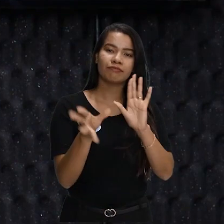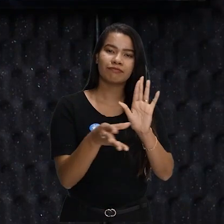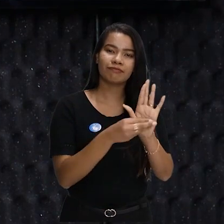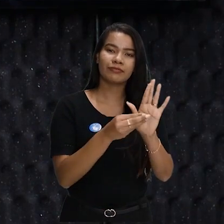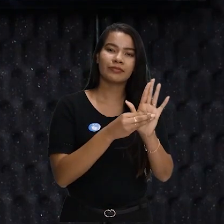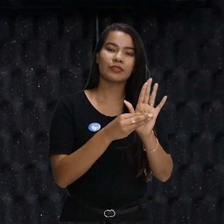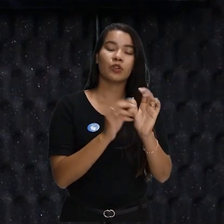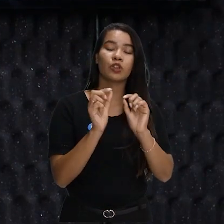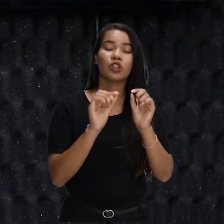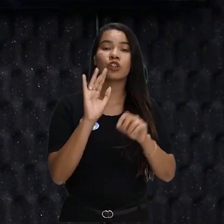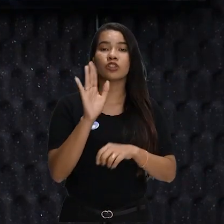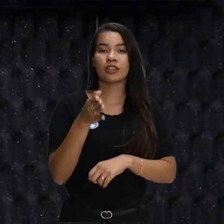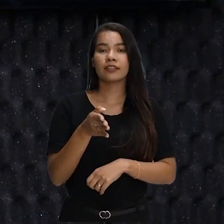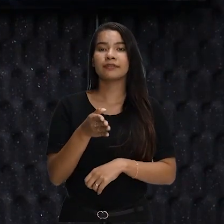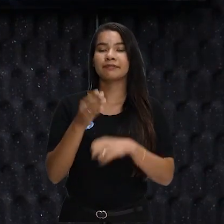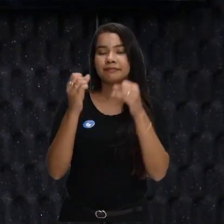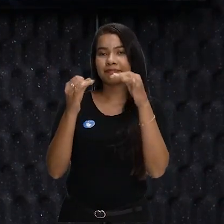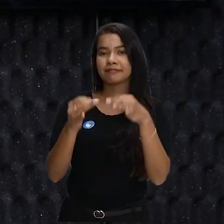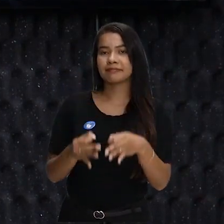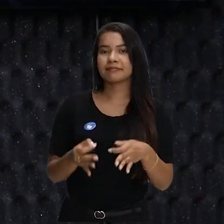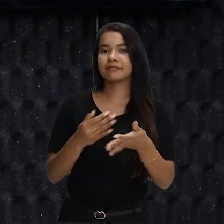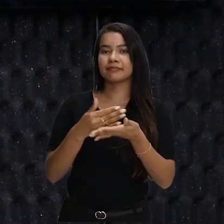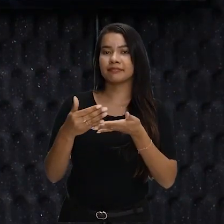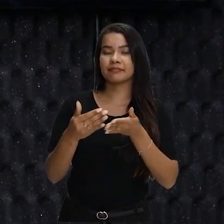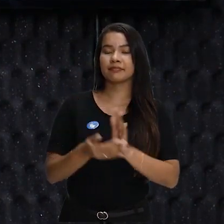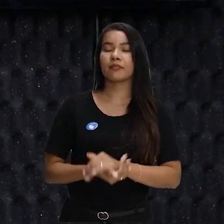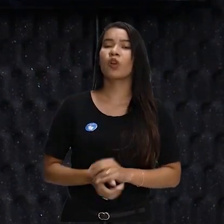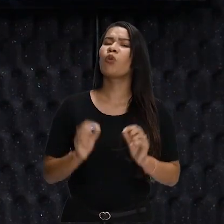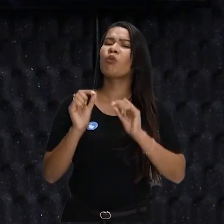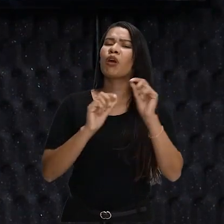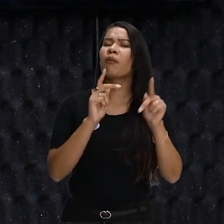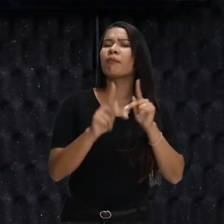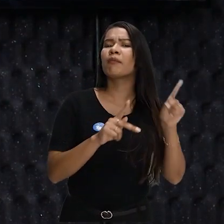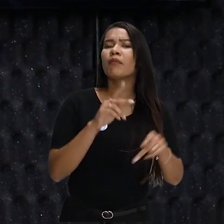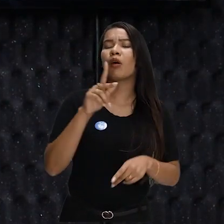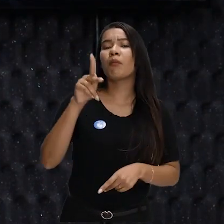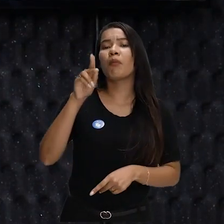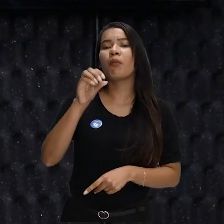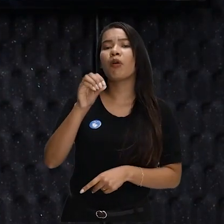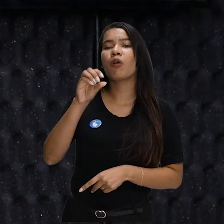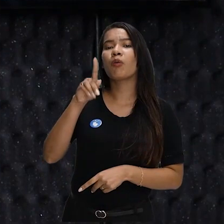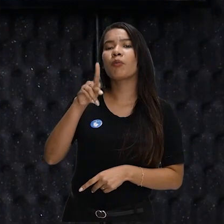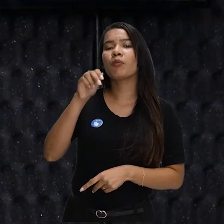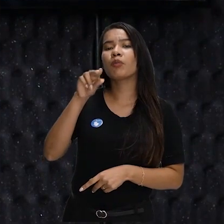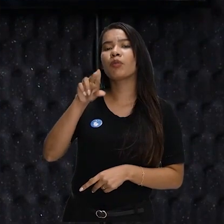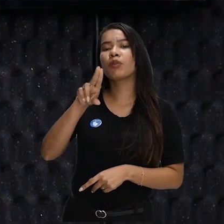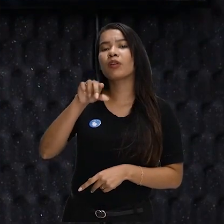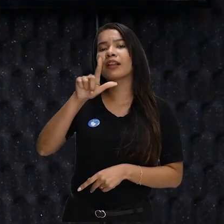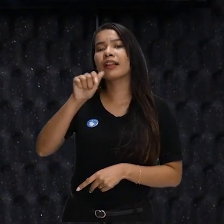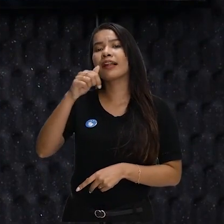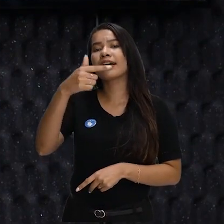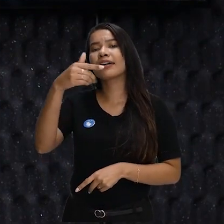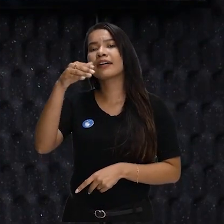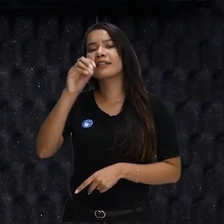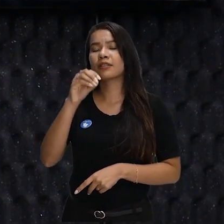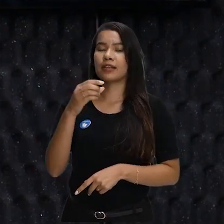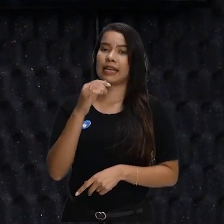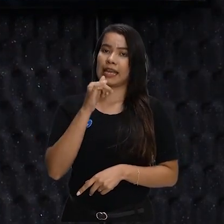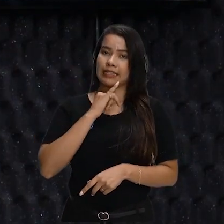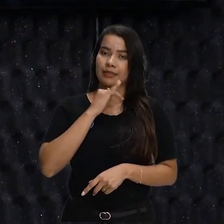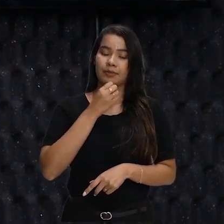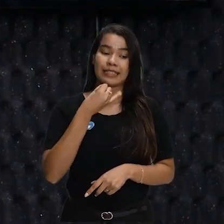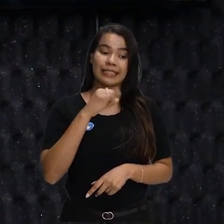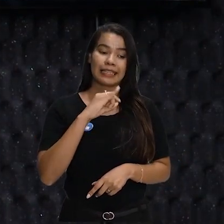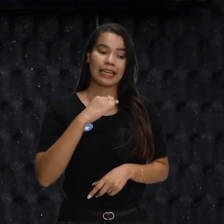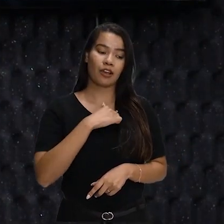gente acabou de falar. Tá? O que é população? Só relembrando. Tá? Se eu for fazer uma pesquisa em uma cidade sobre as